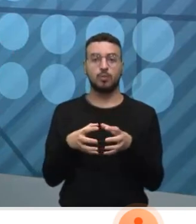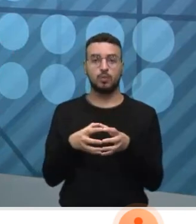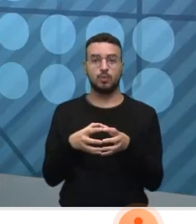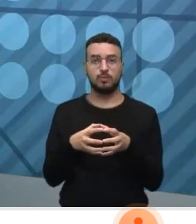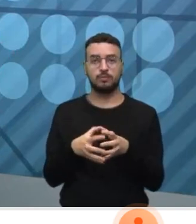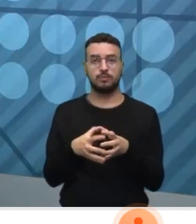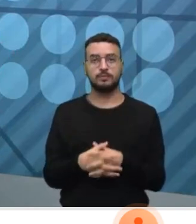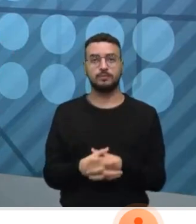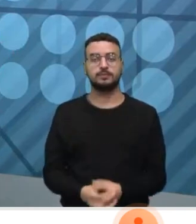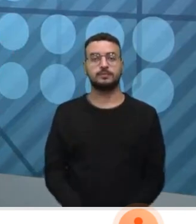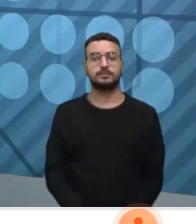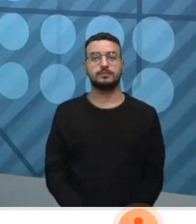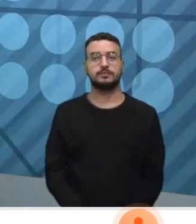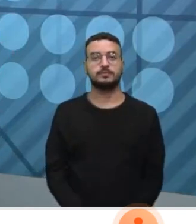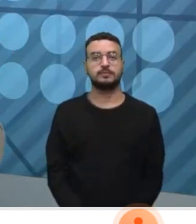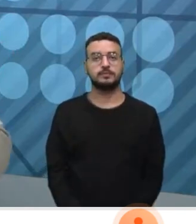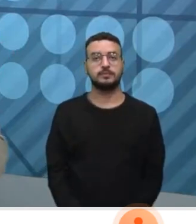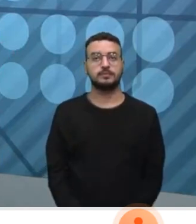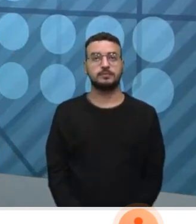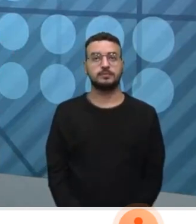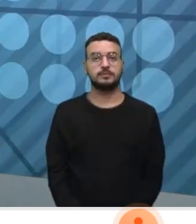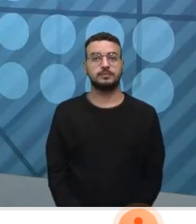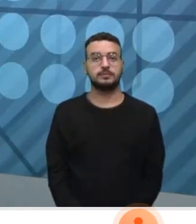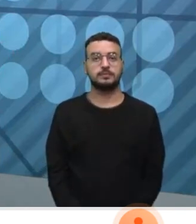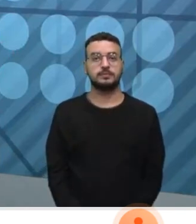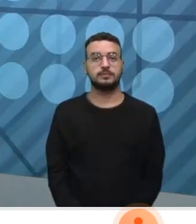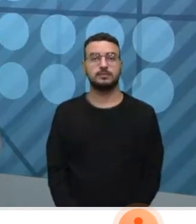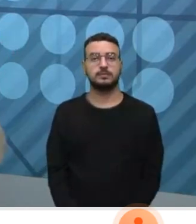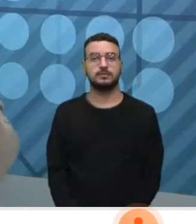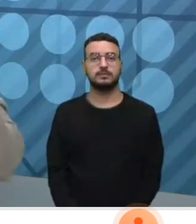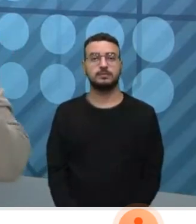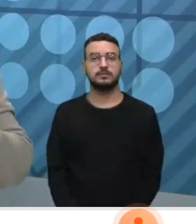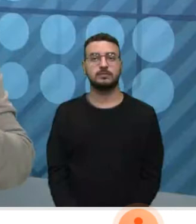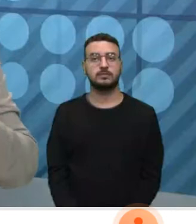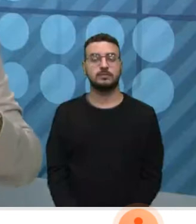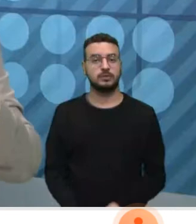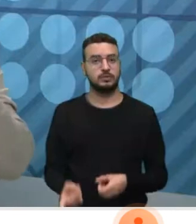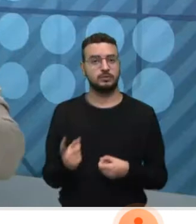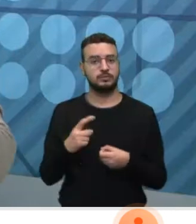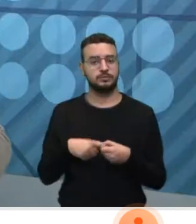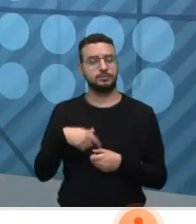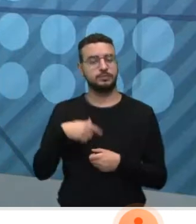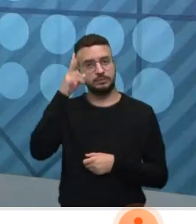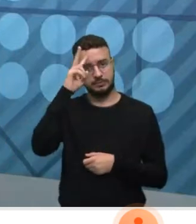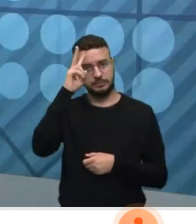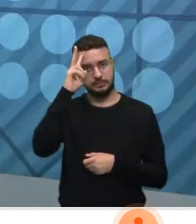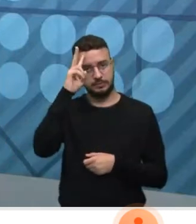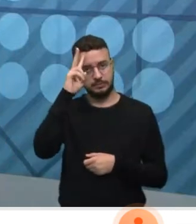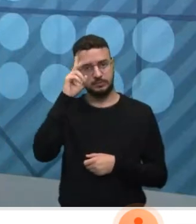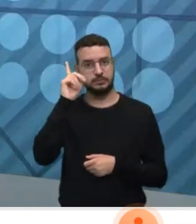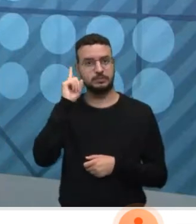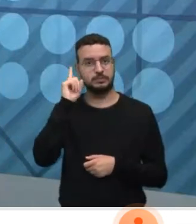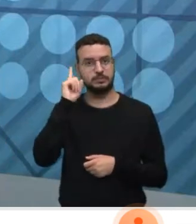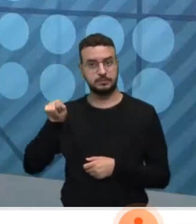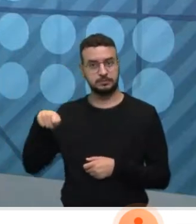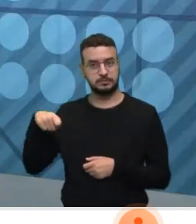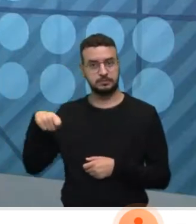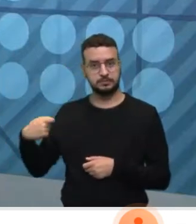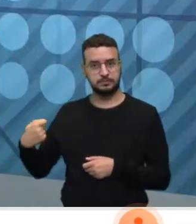eles, grupo, mais de 4 pessoas. Vamos retomando de novo. Então, nós 2,